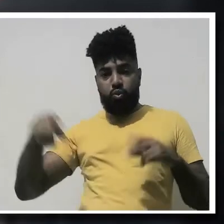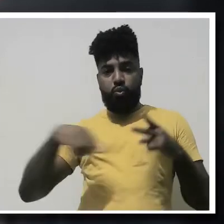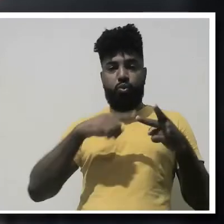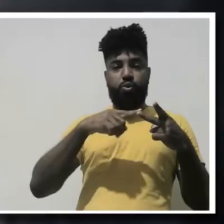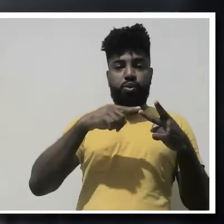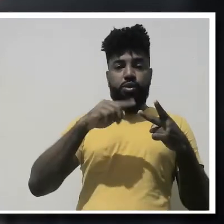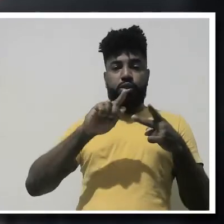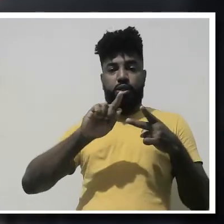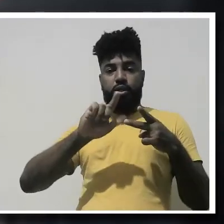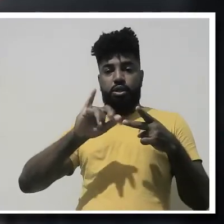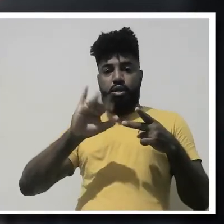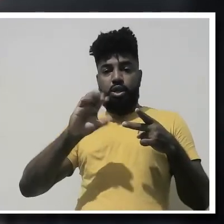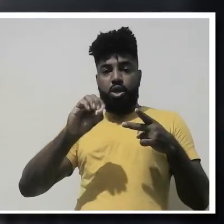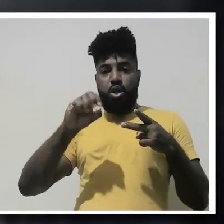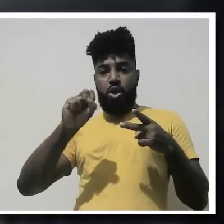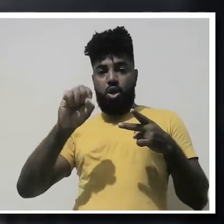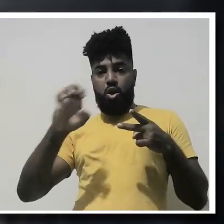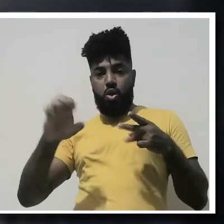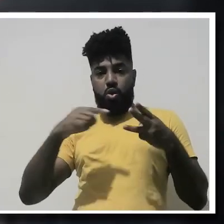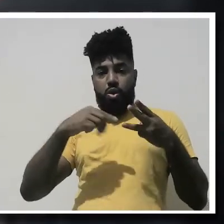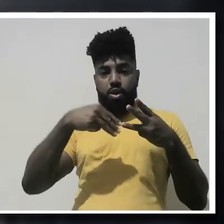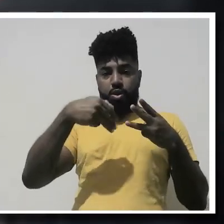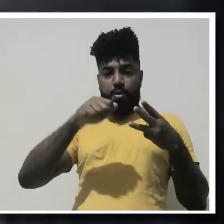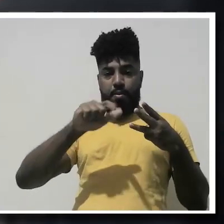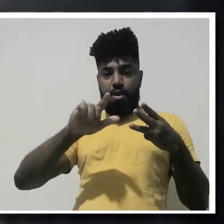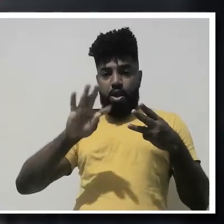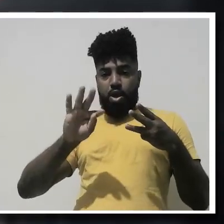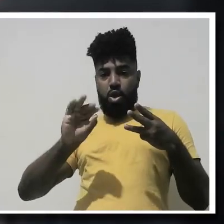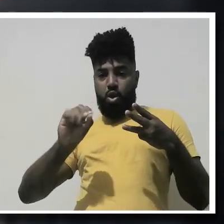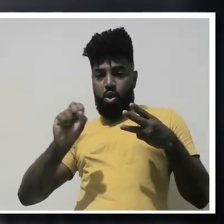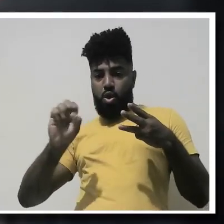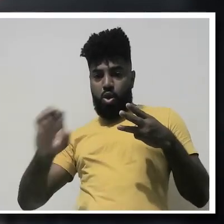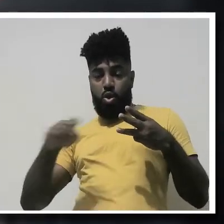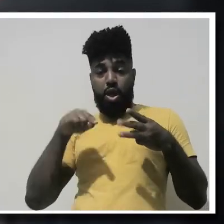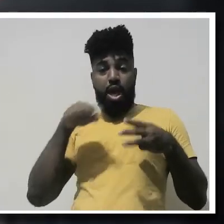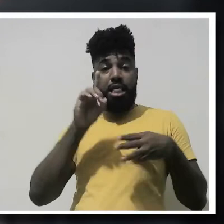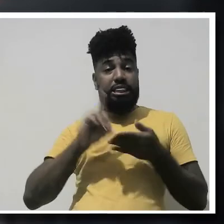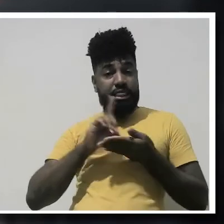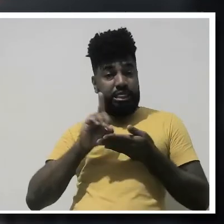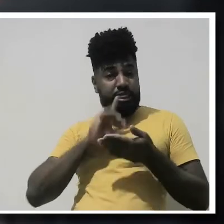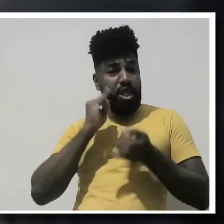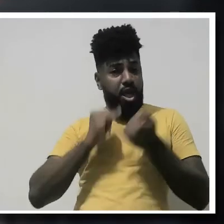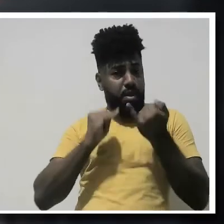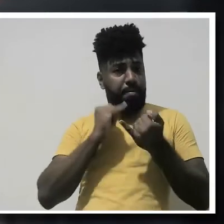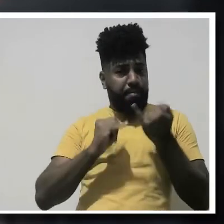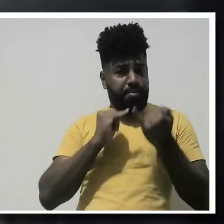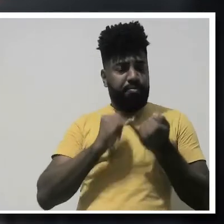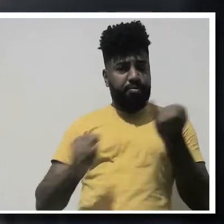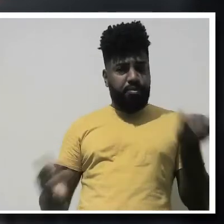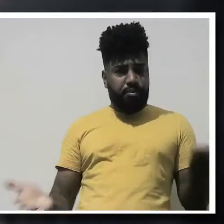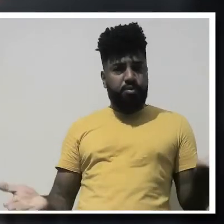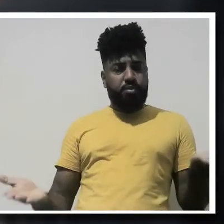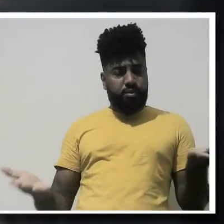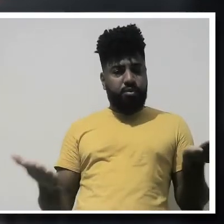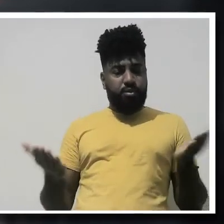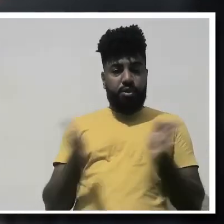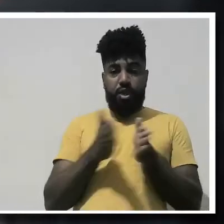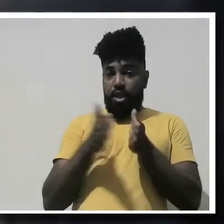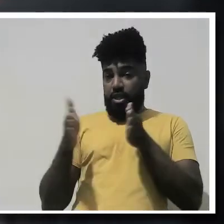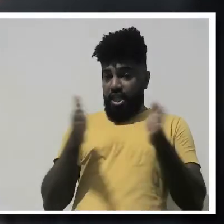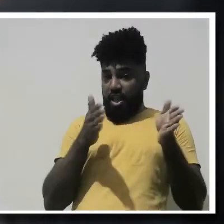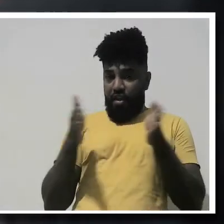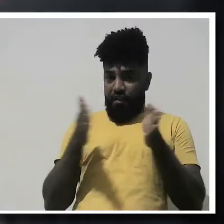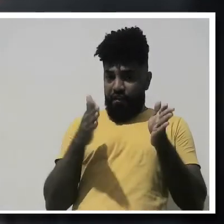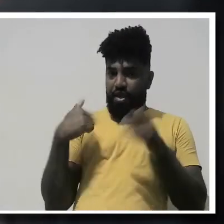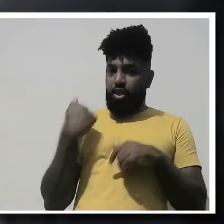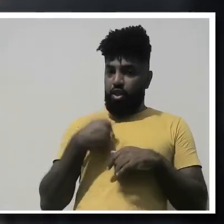glicose, frutose, maltose, porque a densidade delas é muito parecida. Agora, ela funciona mesmo nesse intervalo aqui que nós fizemos. Se você usar